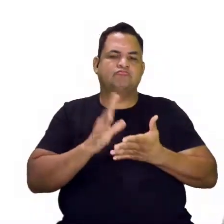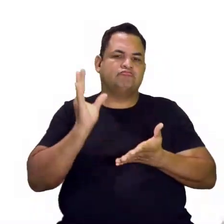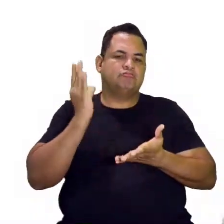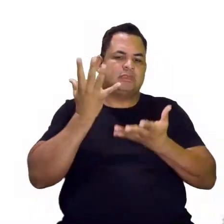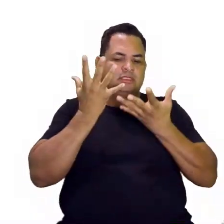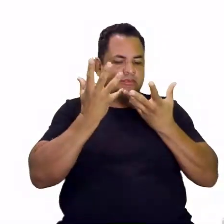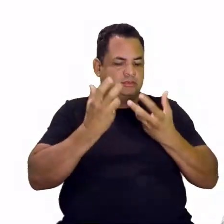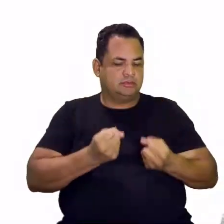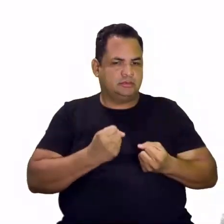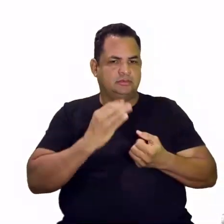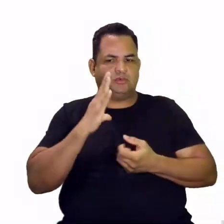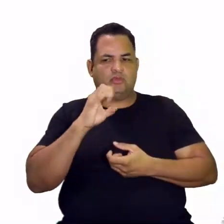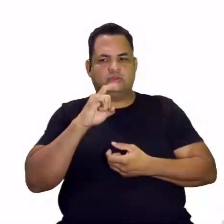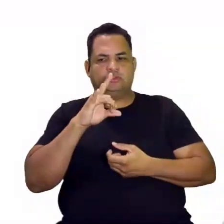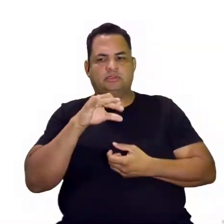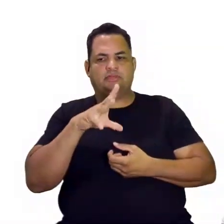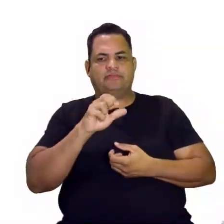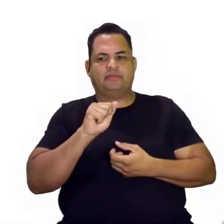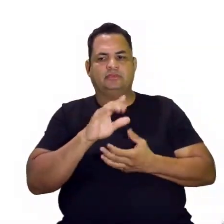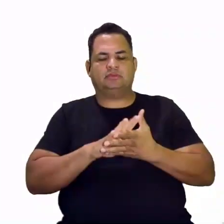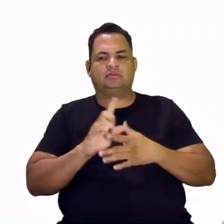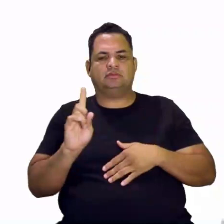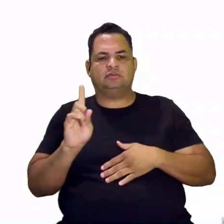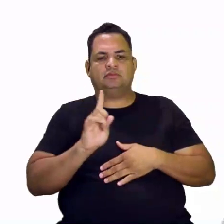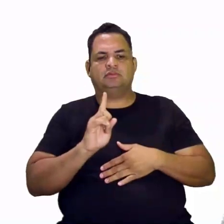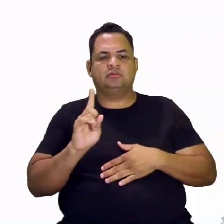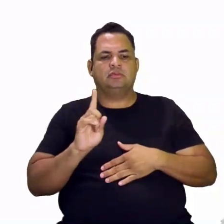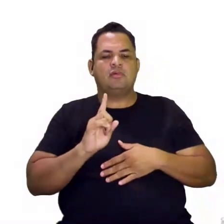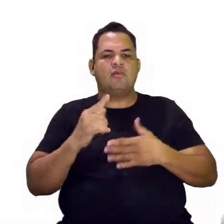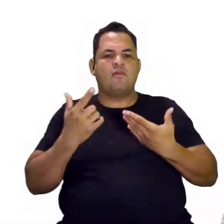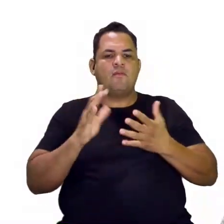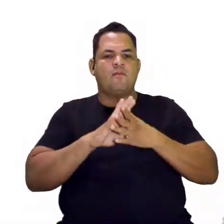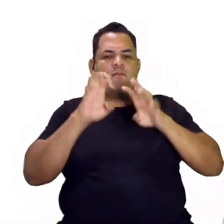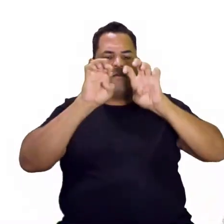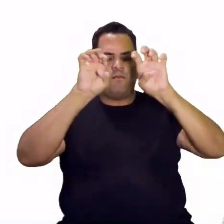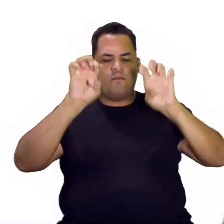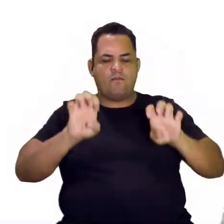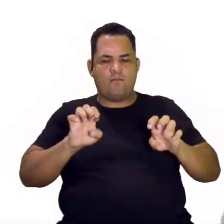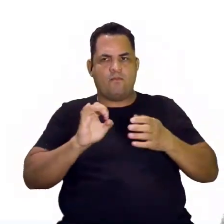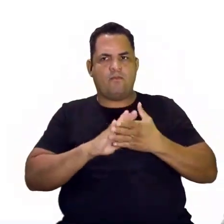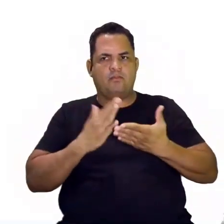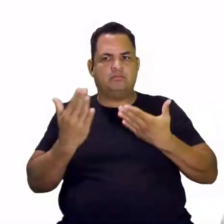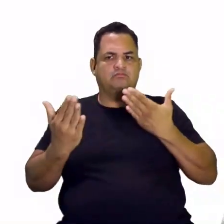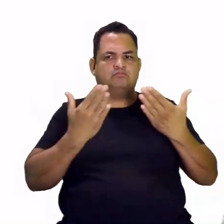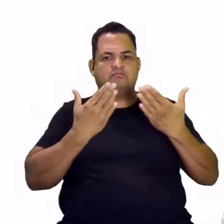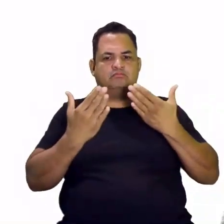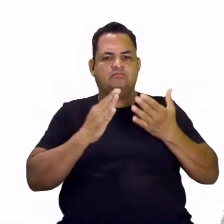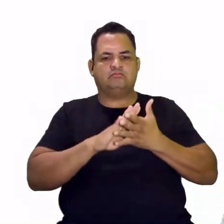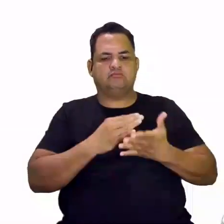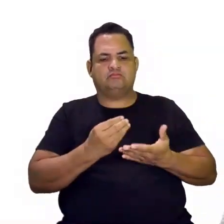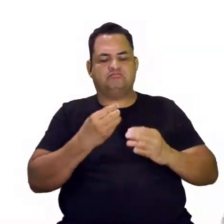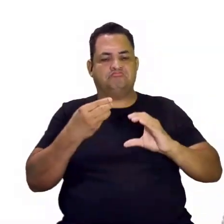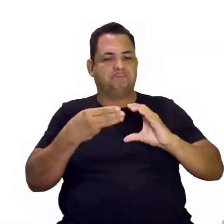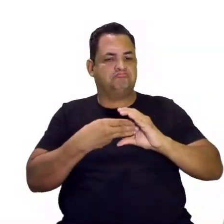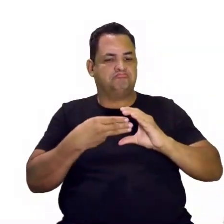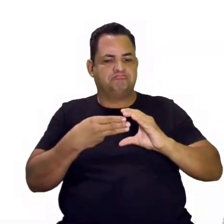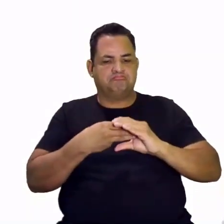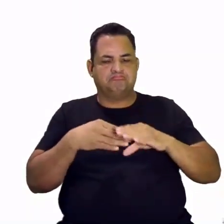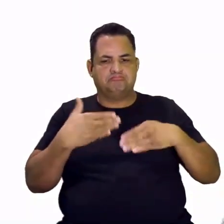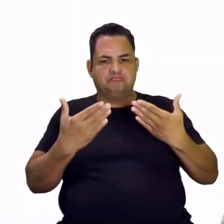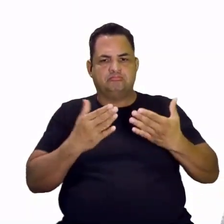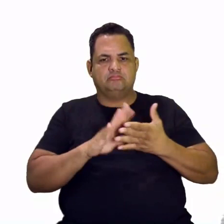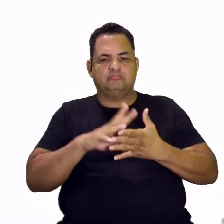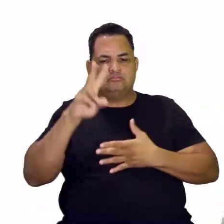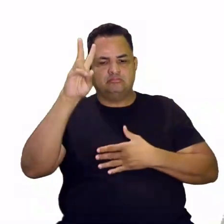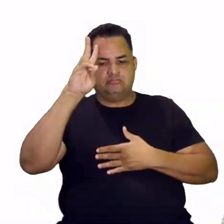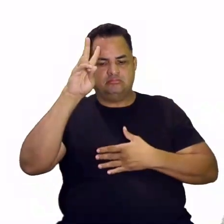que os coacervados não são, né, estruturas nem para se comparar com unidades celulares. Mas lembra que a gente falou na